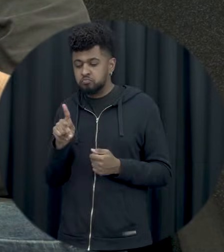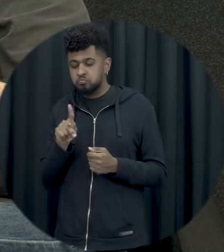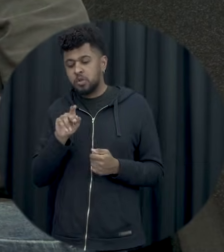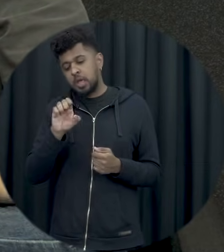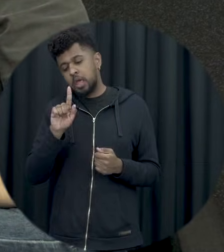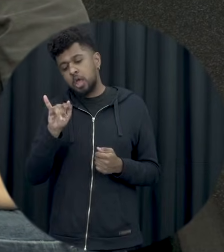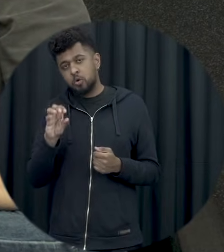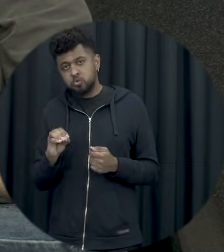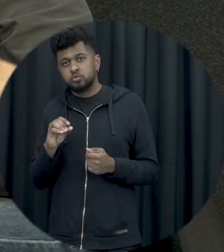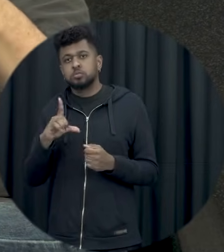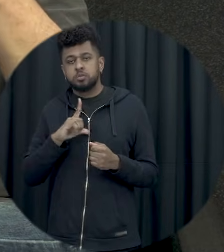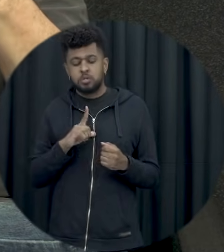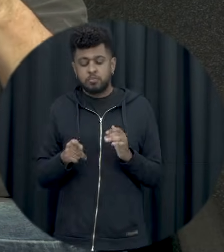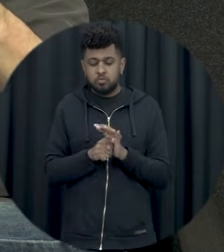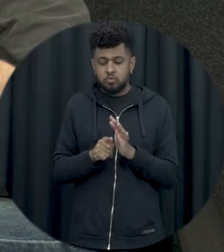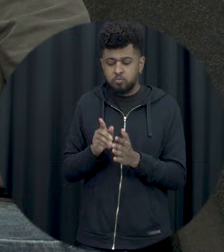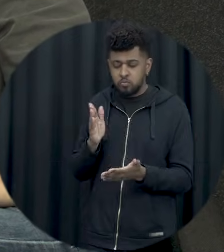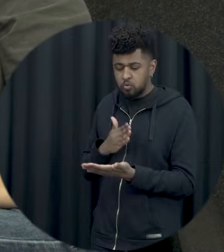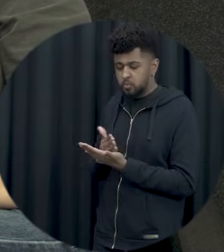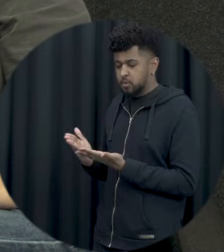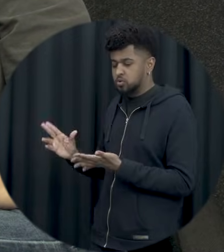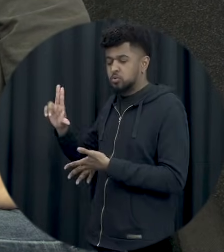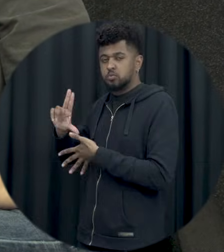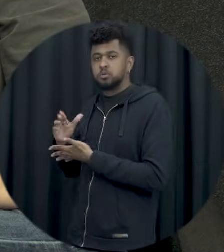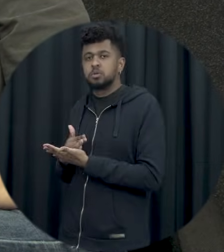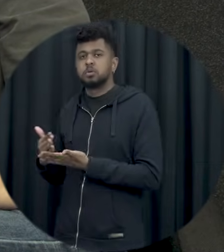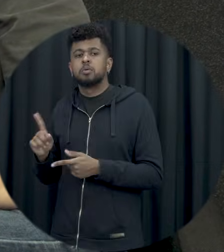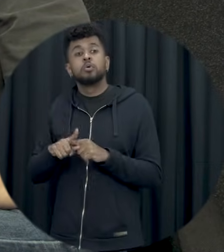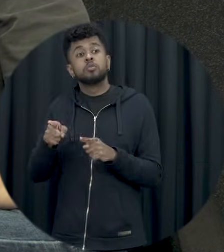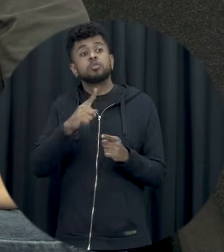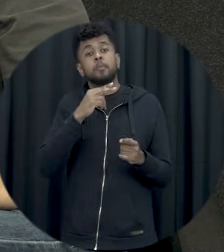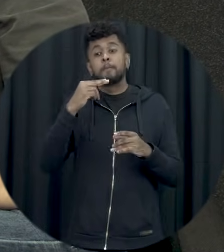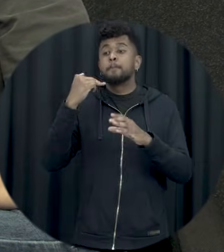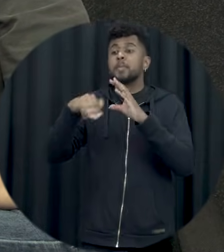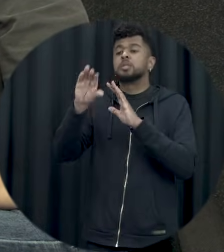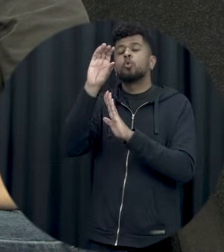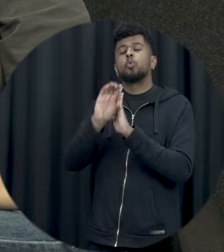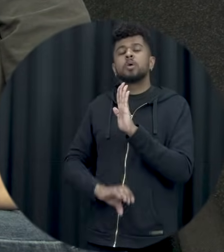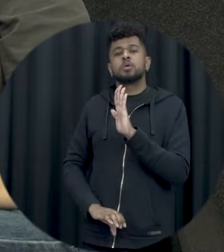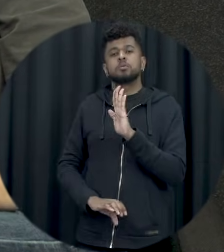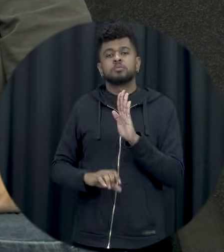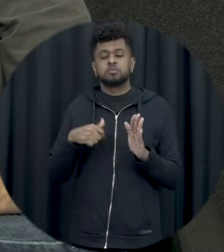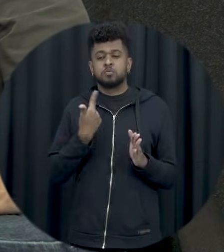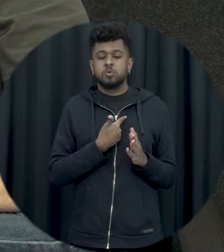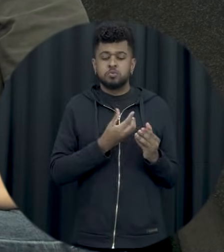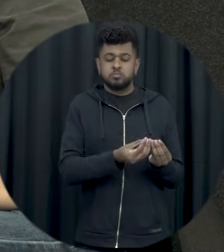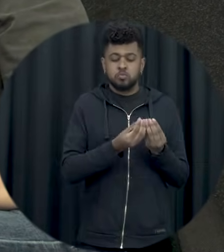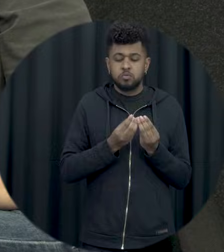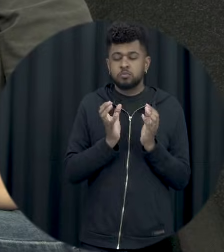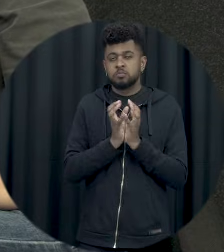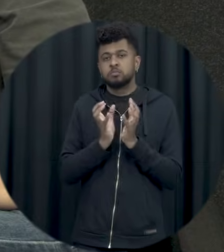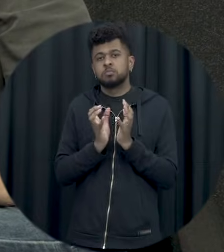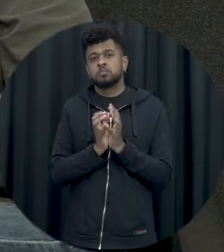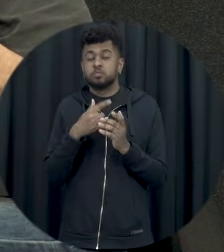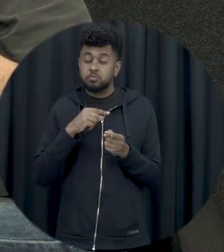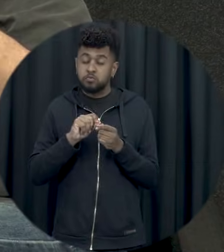de implantação da Unila, disse: por que você não manda um currículo para a nossa comissão? Eu fiz assim.